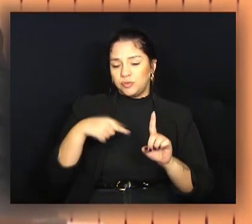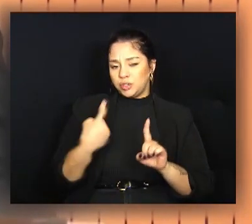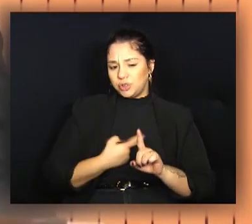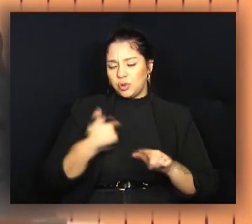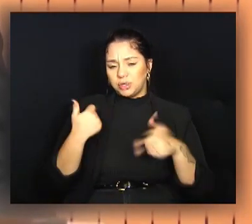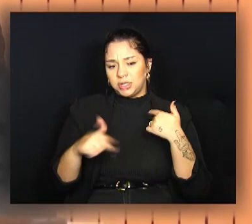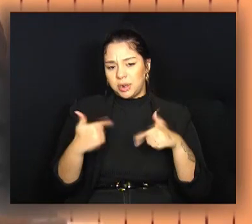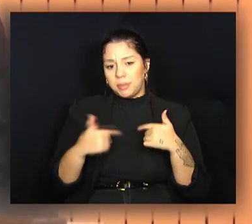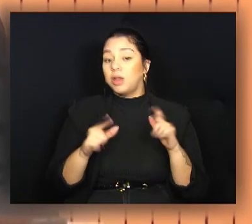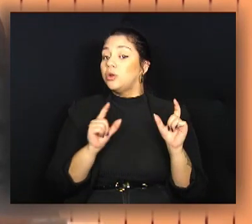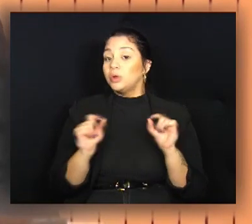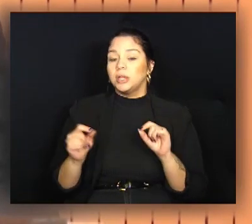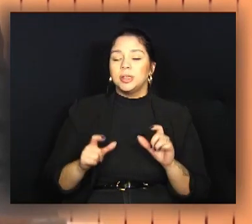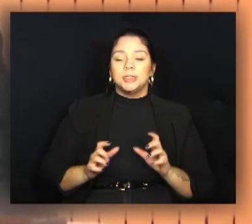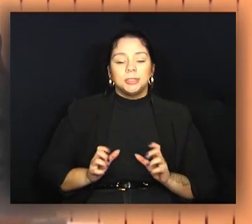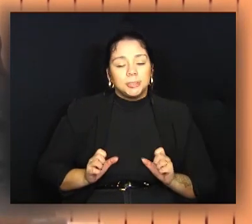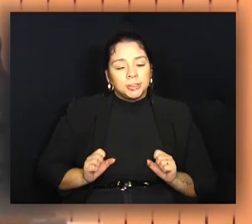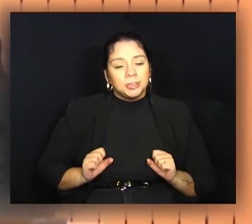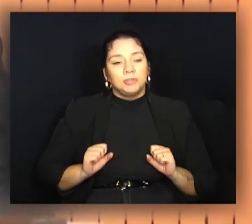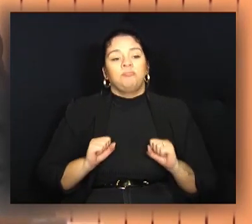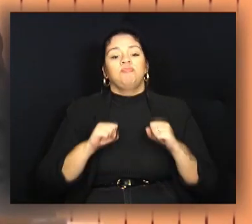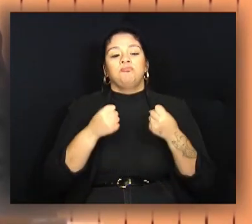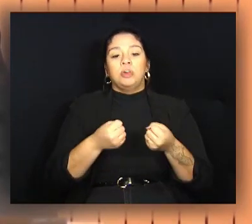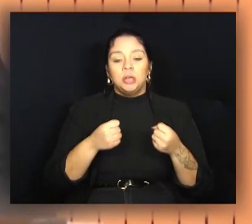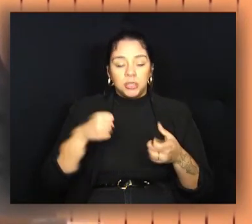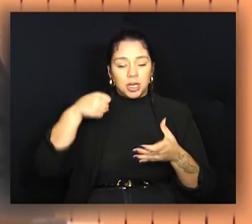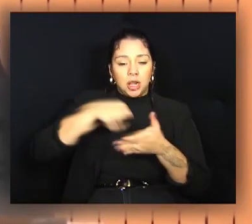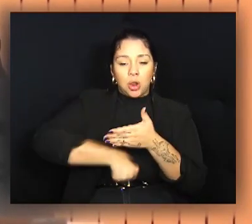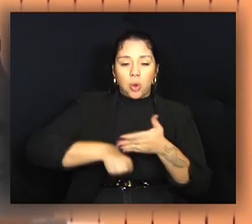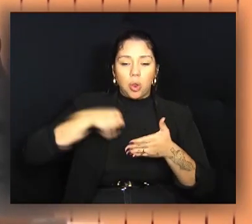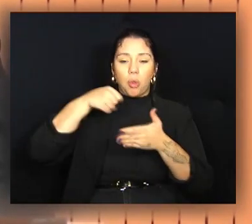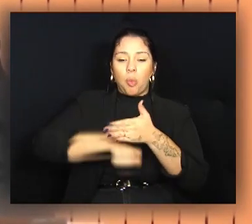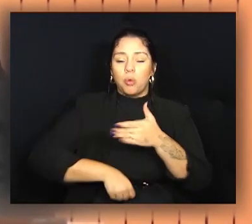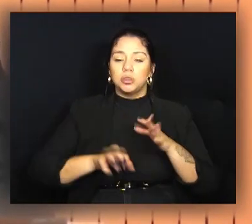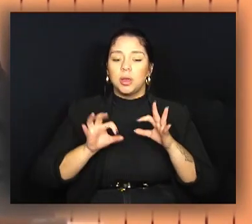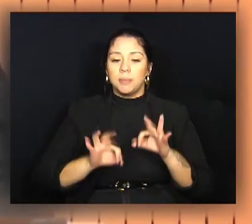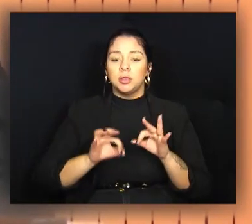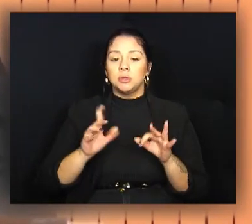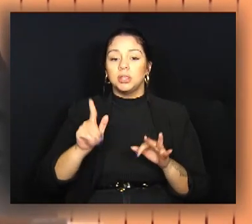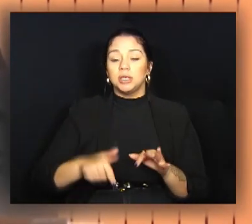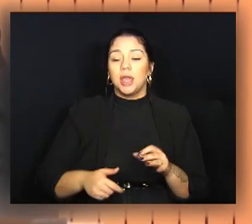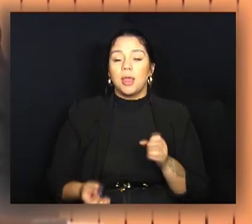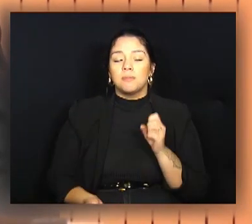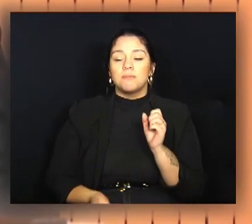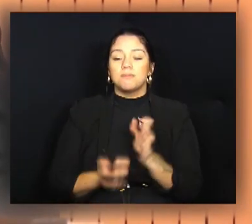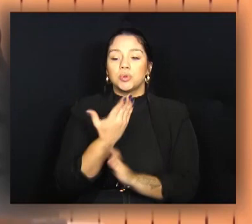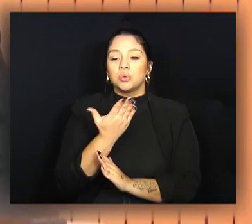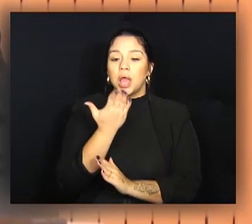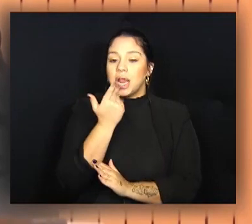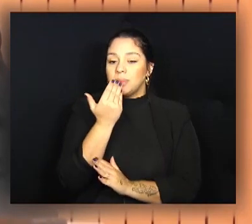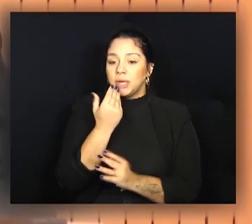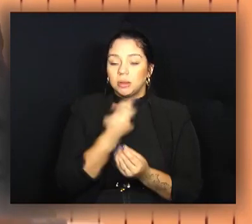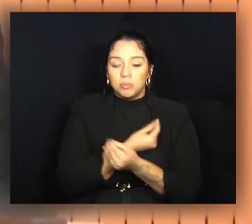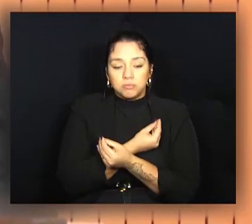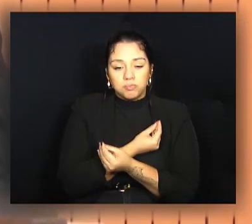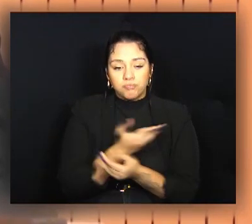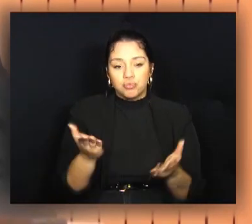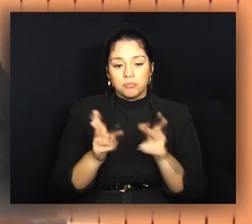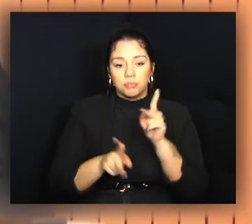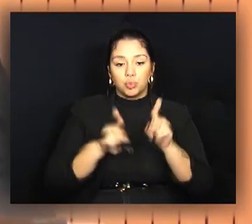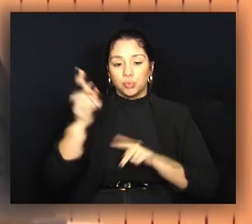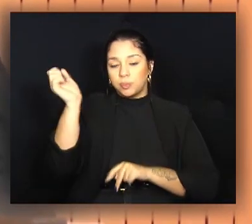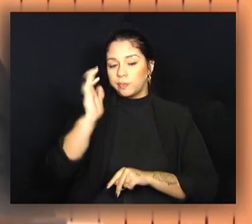e que incansavelmente lutam por alimentar a nossa população brasileira e gerar